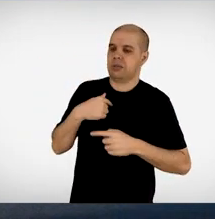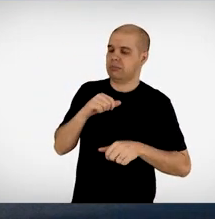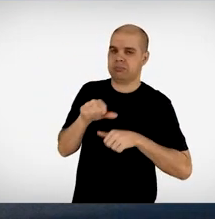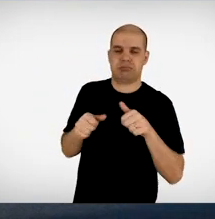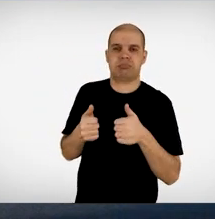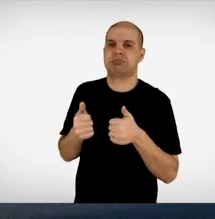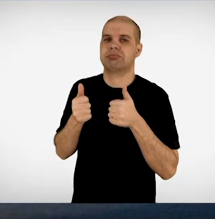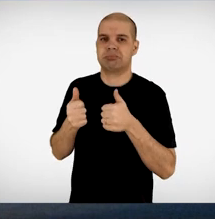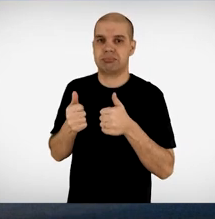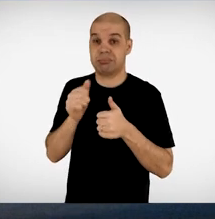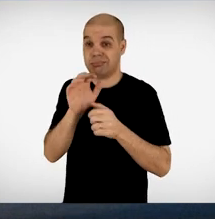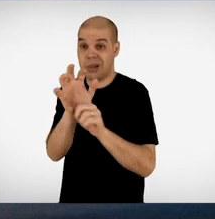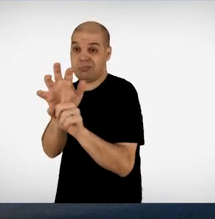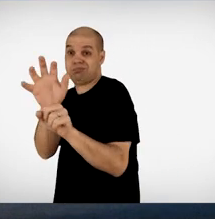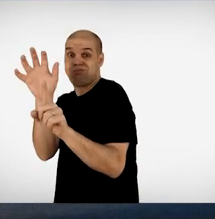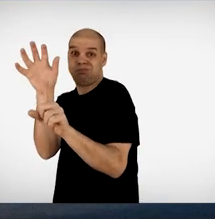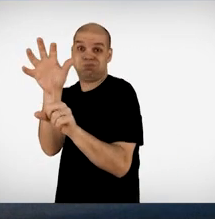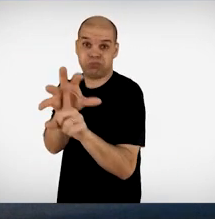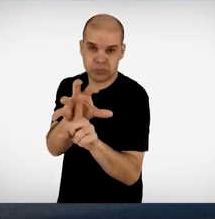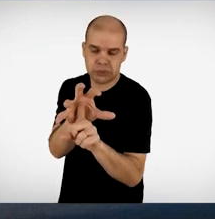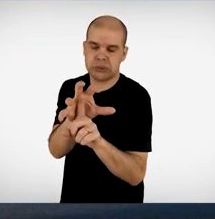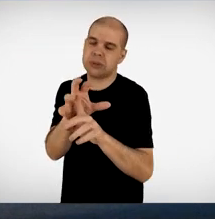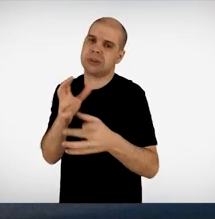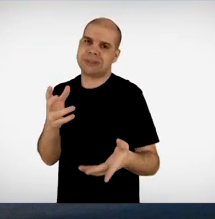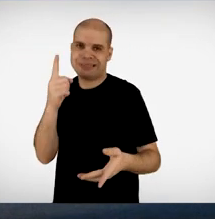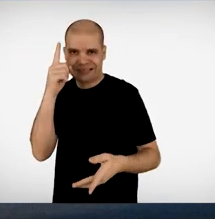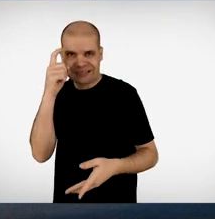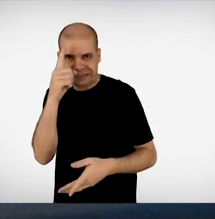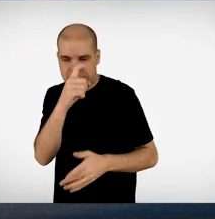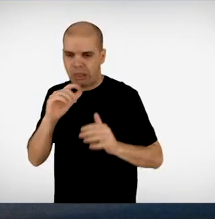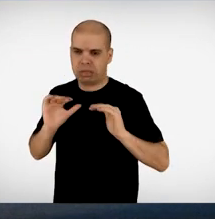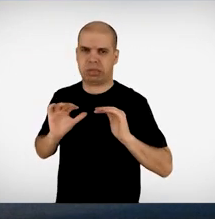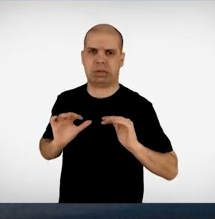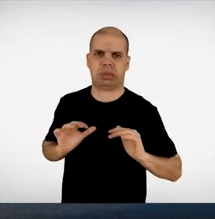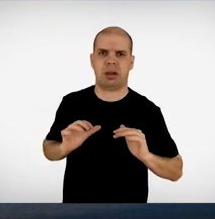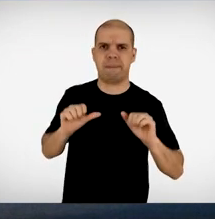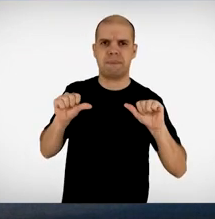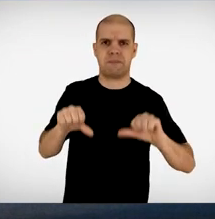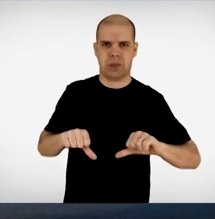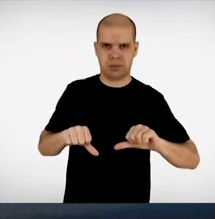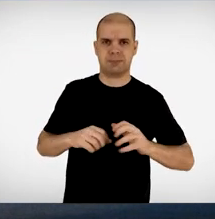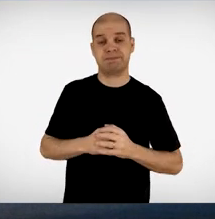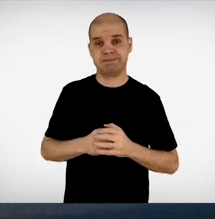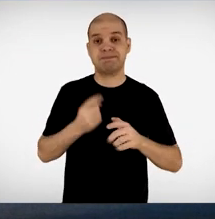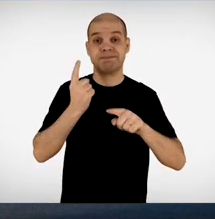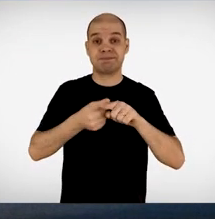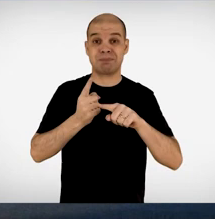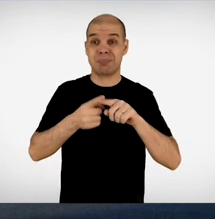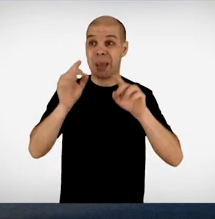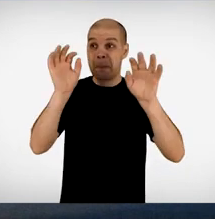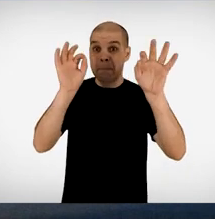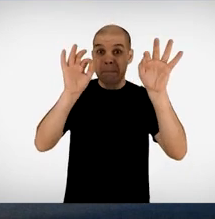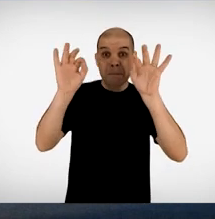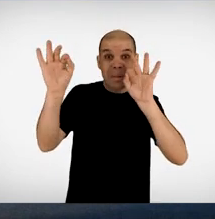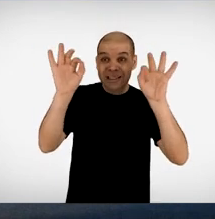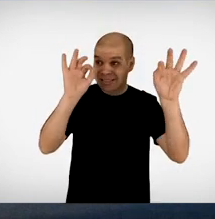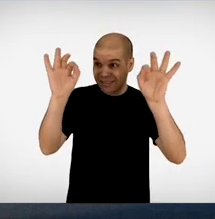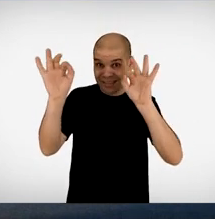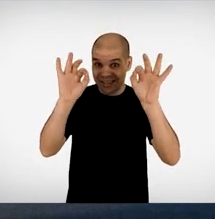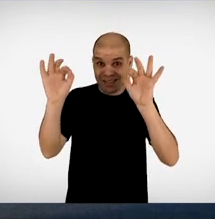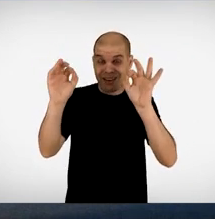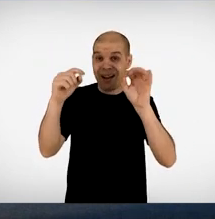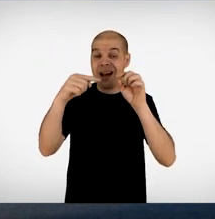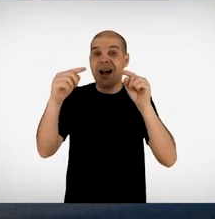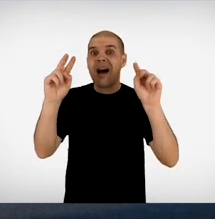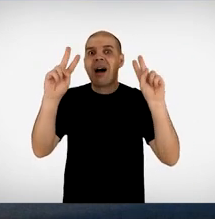é proporcionado por um ambiente suficientemente bom? A gente tende a falar, quando a gente fala de psicanálise, a gente tende muito a falar